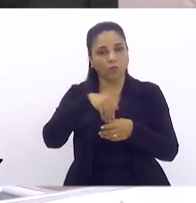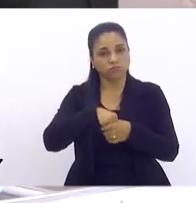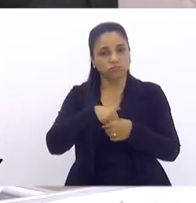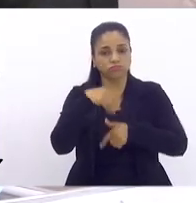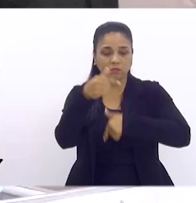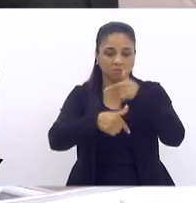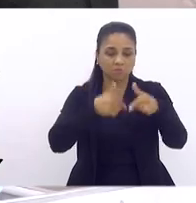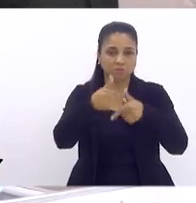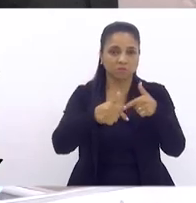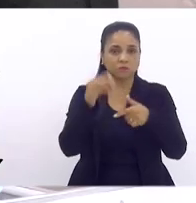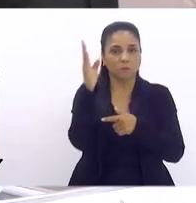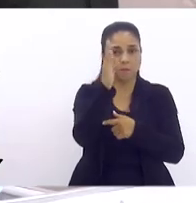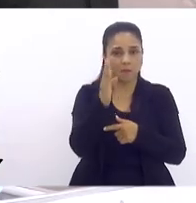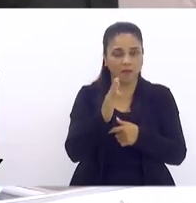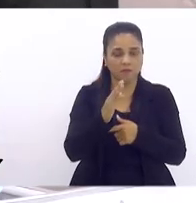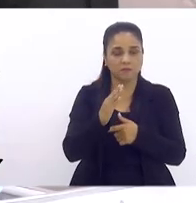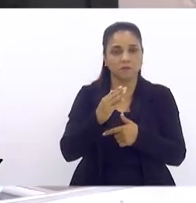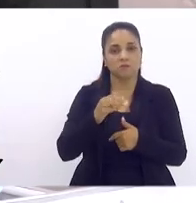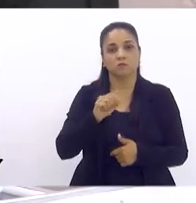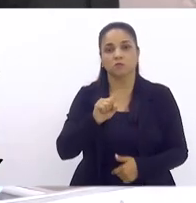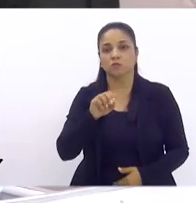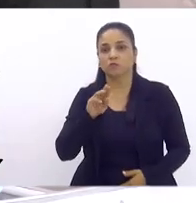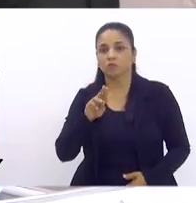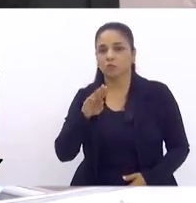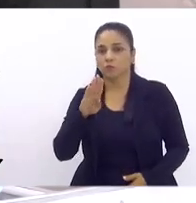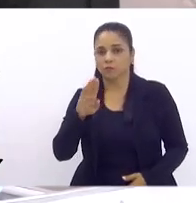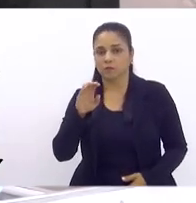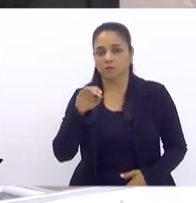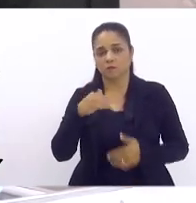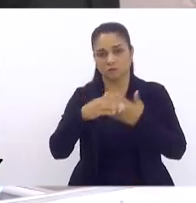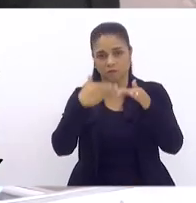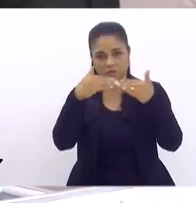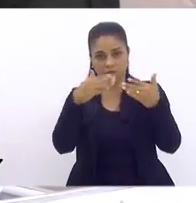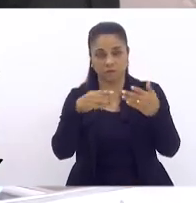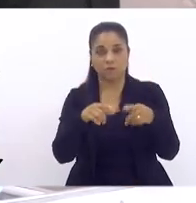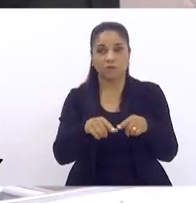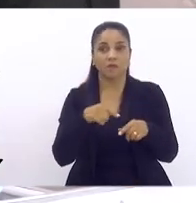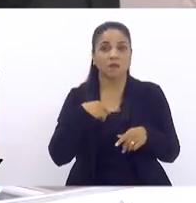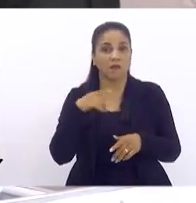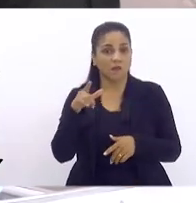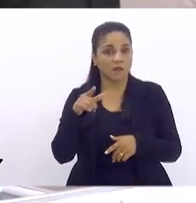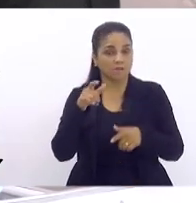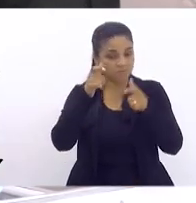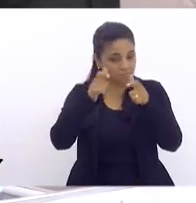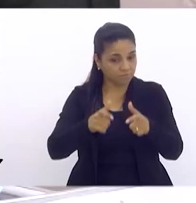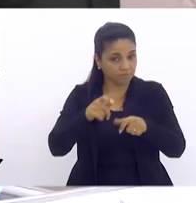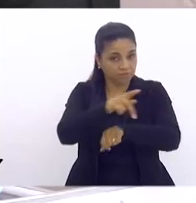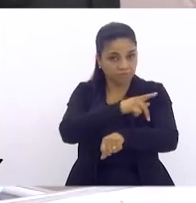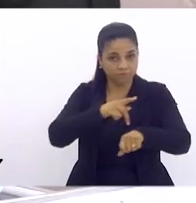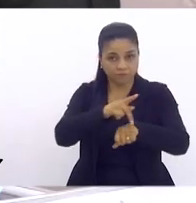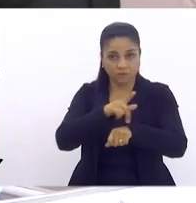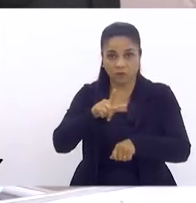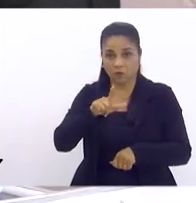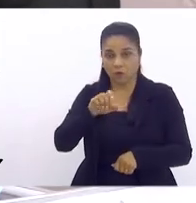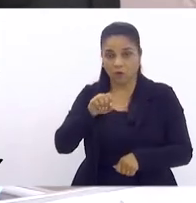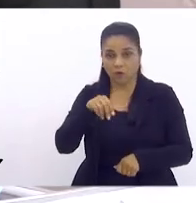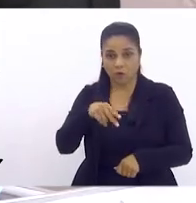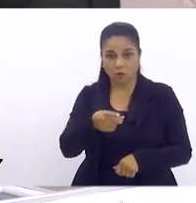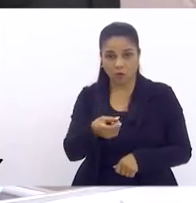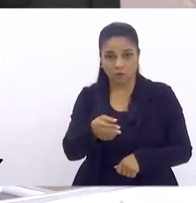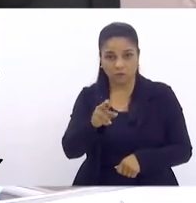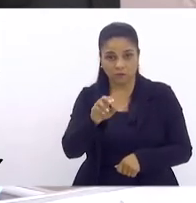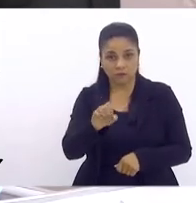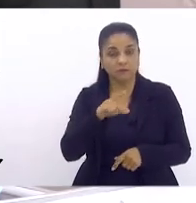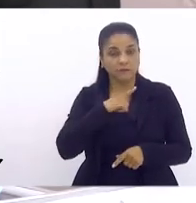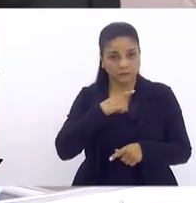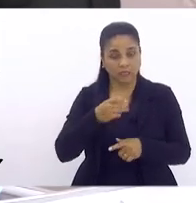majoritariamente está mas hoje a capital de Londres tem mais câmeras de vigilância com hiato que é Pequim